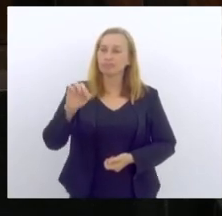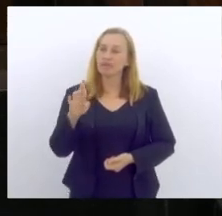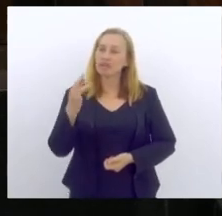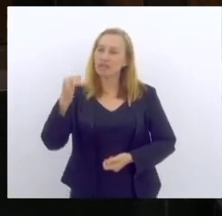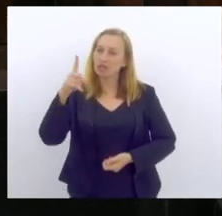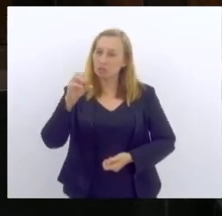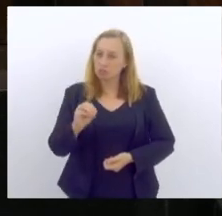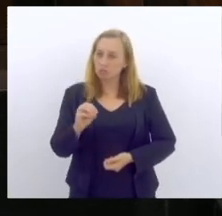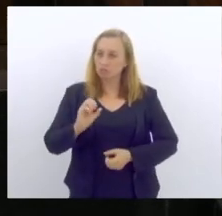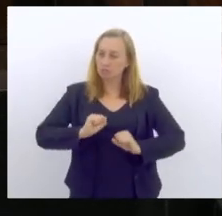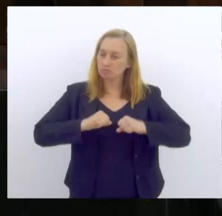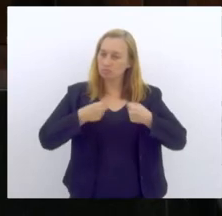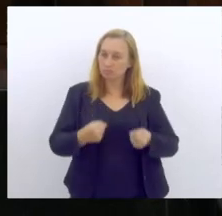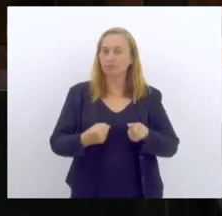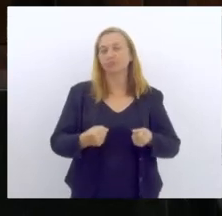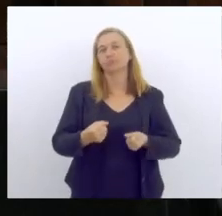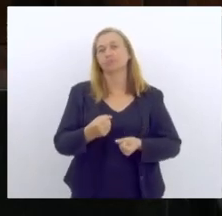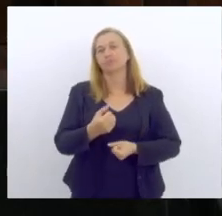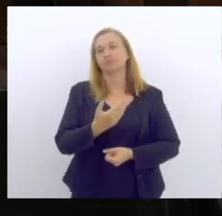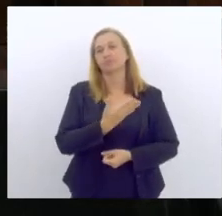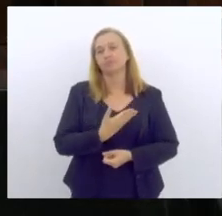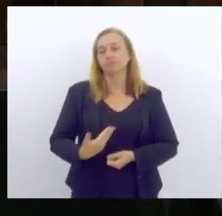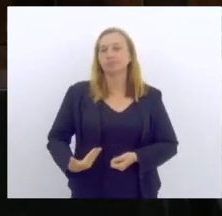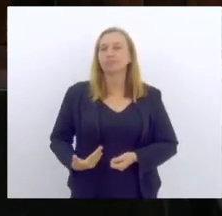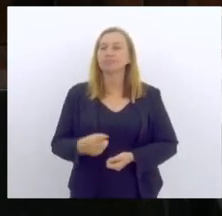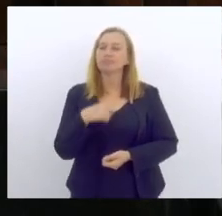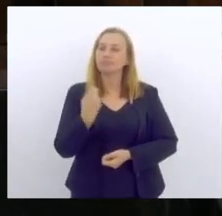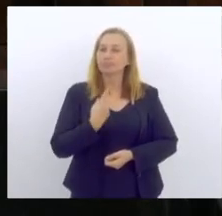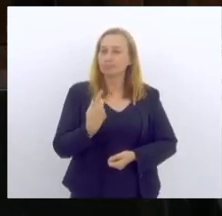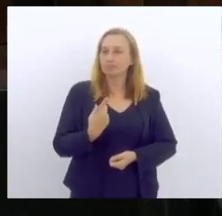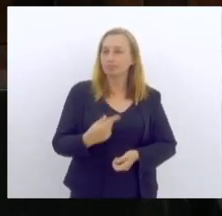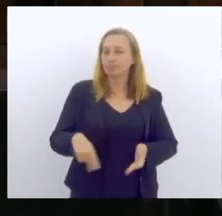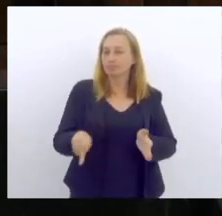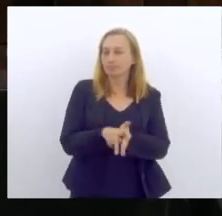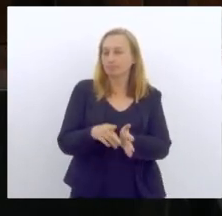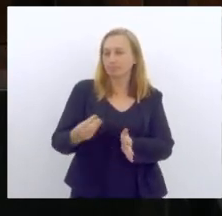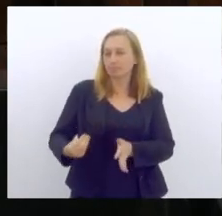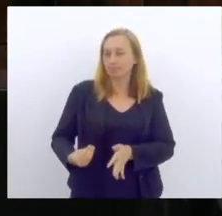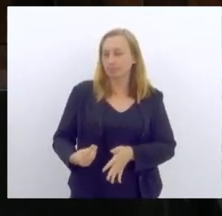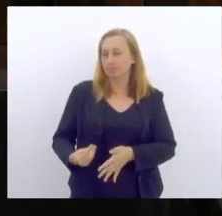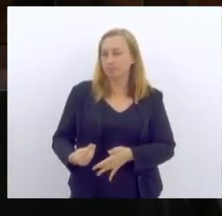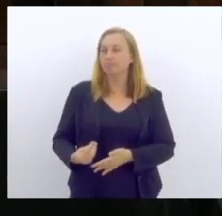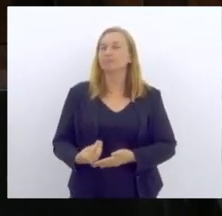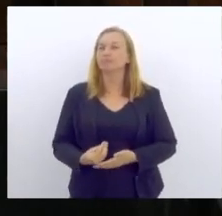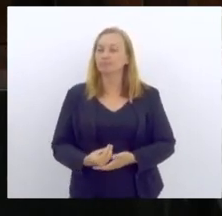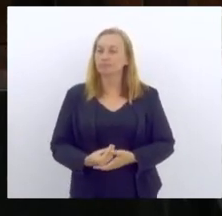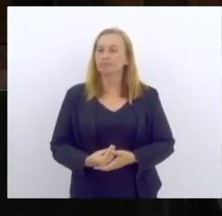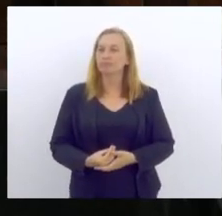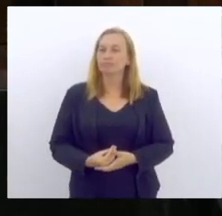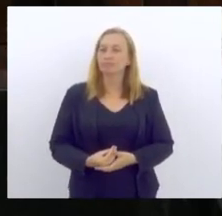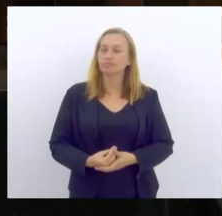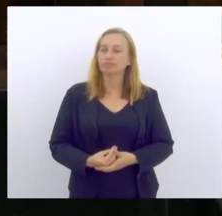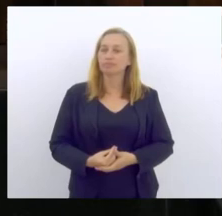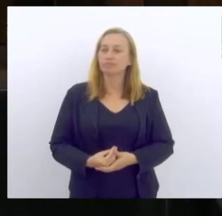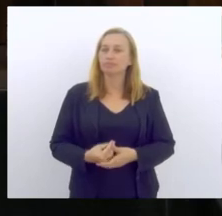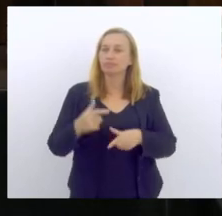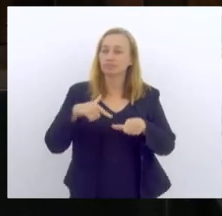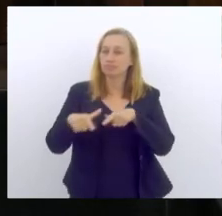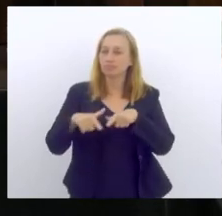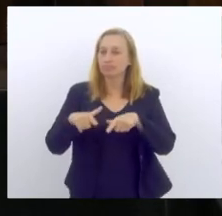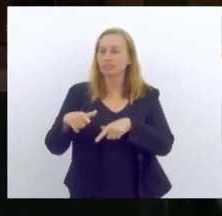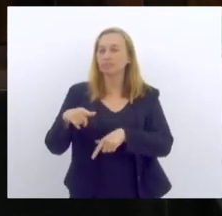público dedicado e não acho que fazemos a vida pública vocês muitos daqui estão são detentores mandados sabem disso